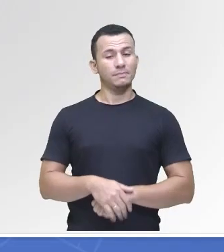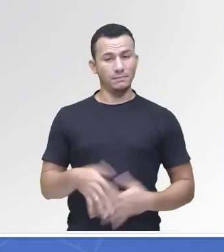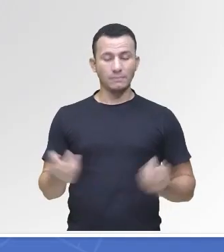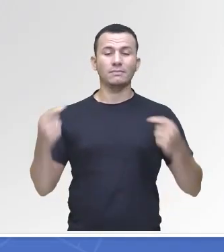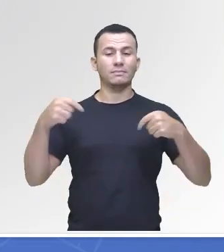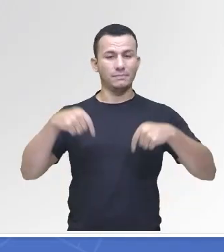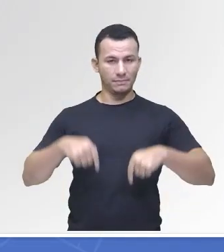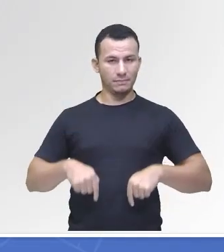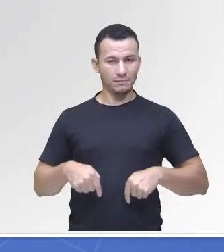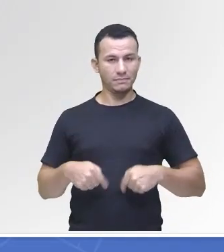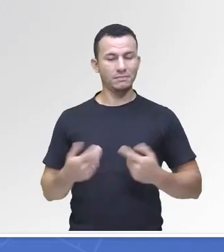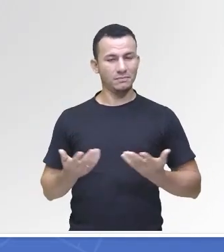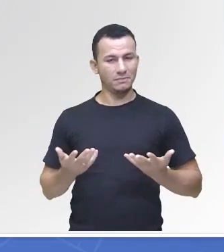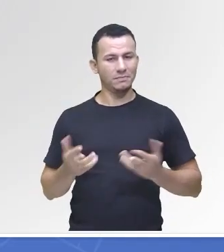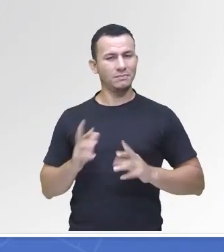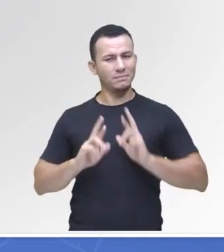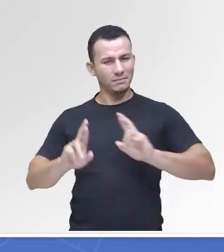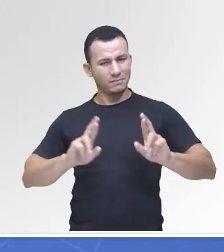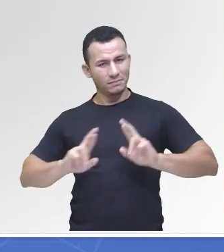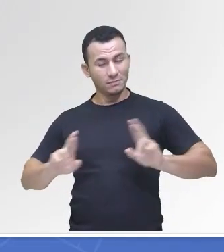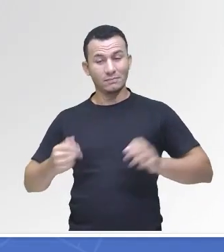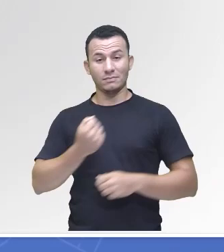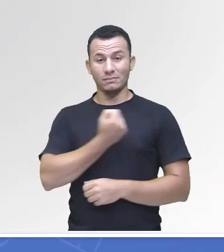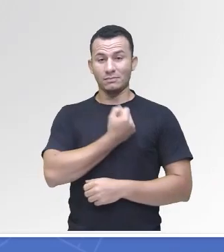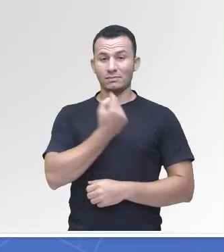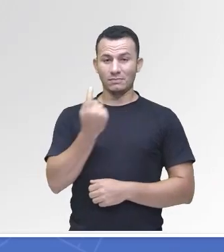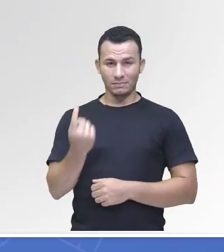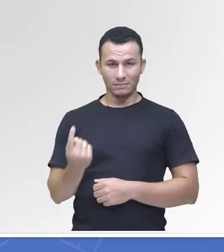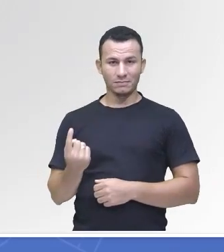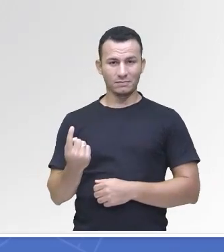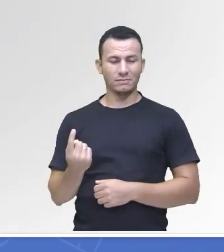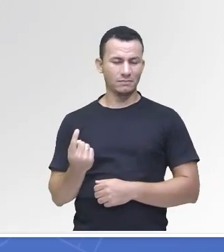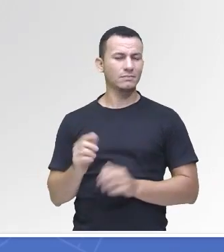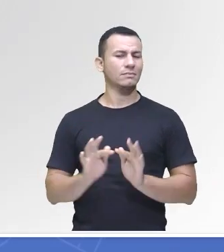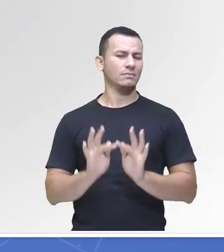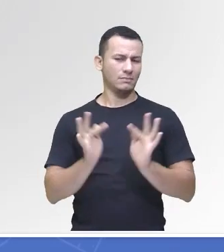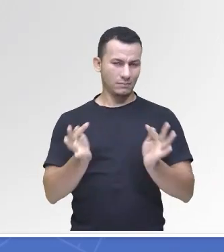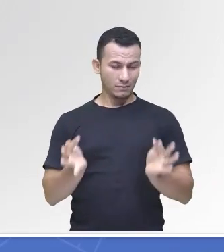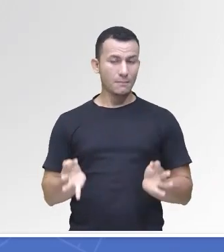Estamos de volta aí para resolver essa primeira questão, é né? Uma questão bem